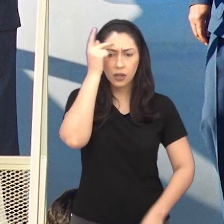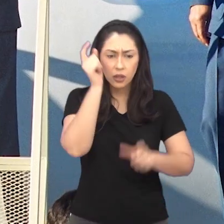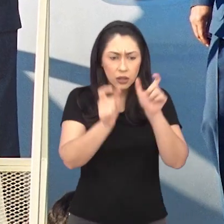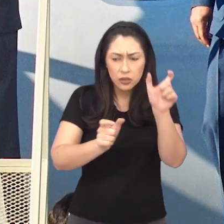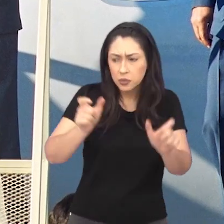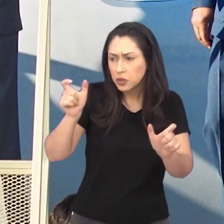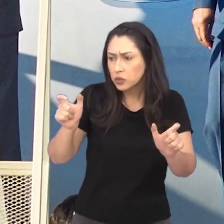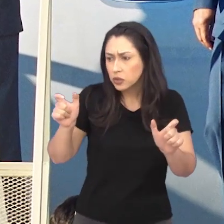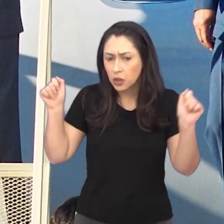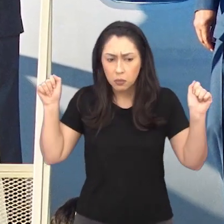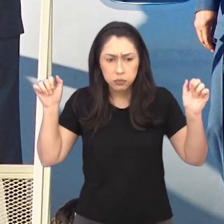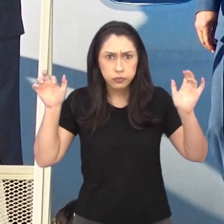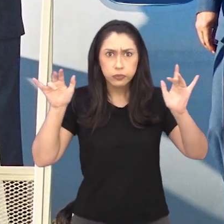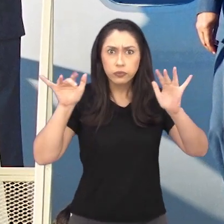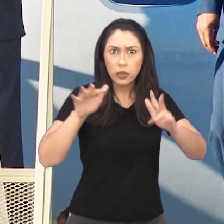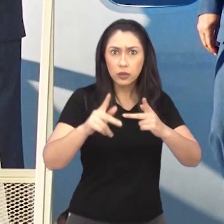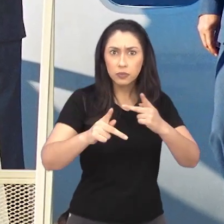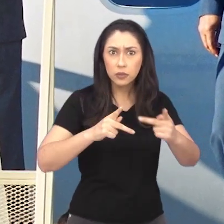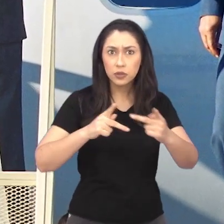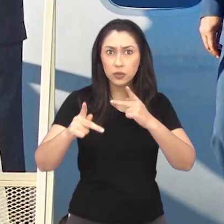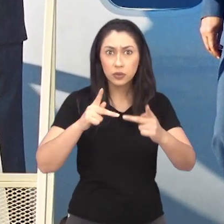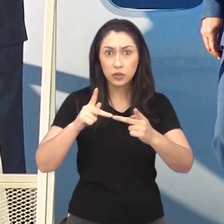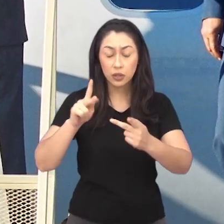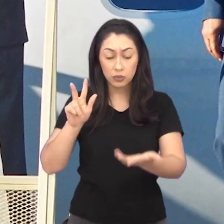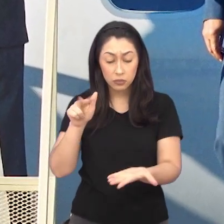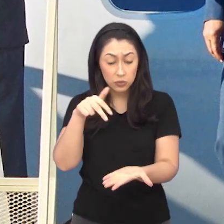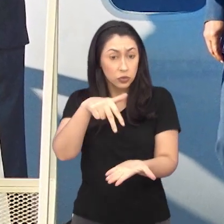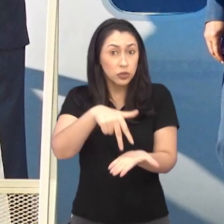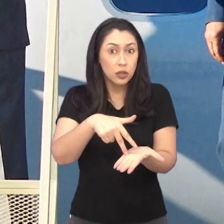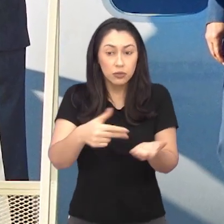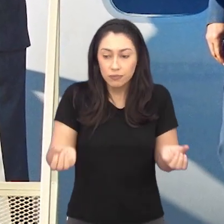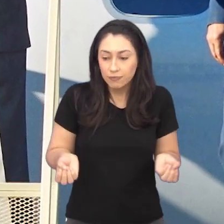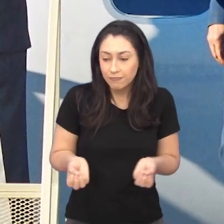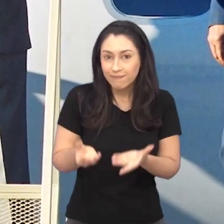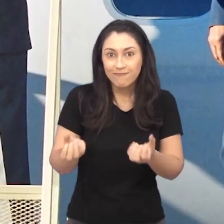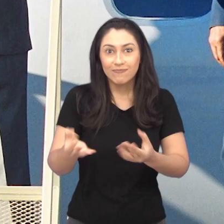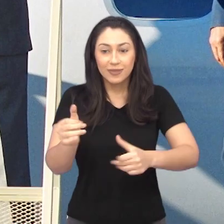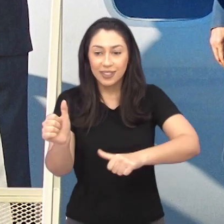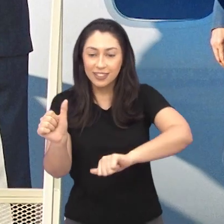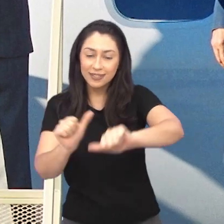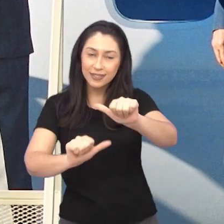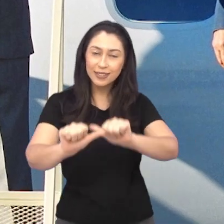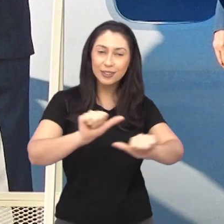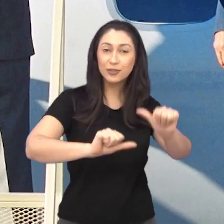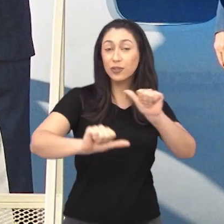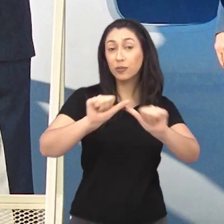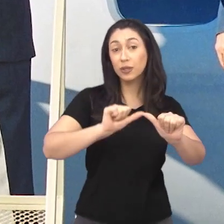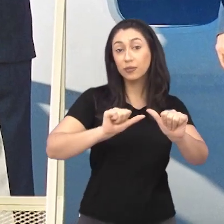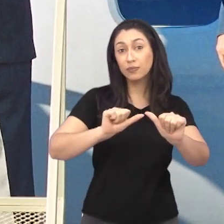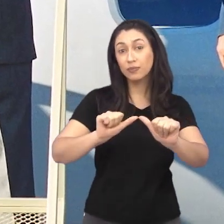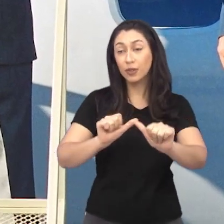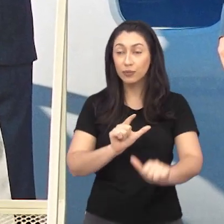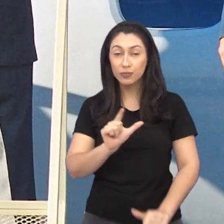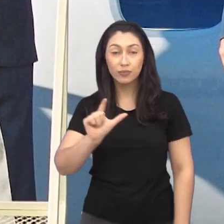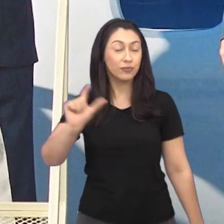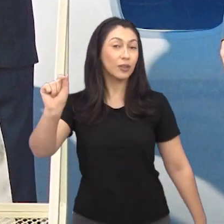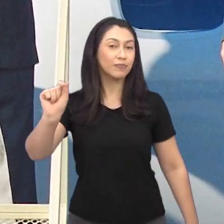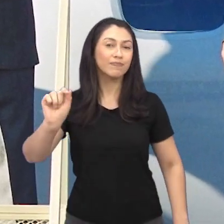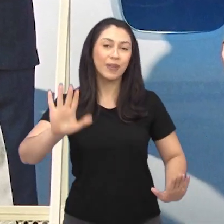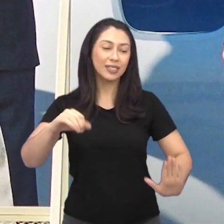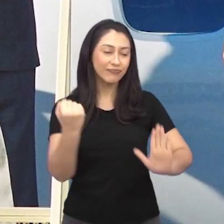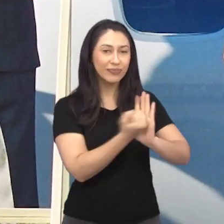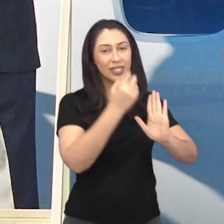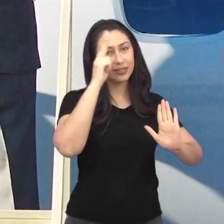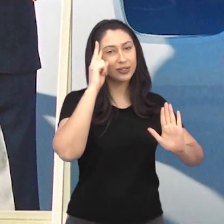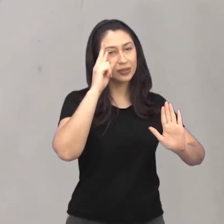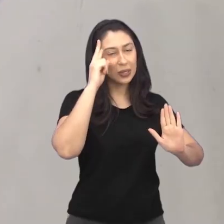essas pessoas vêm para São José, chegam, inspiram, transformam, vão embora, deixam o seu